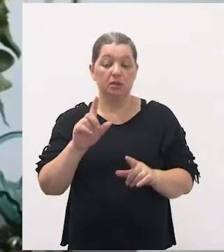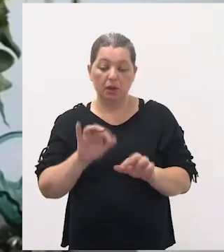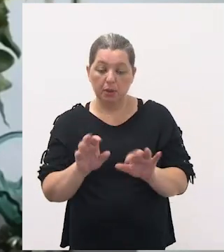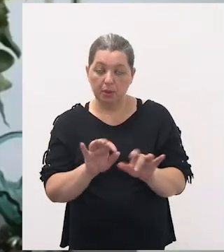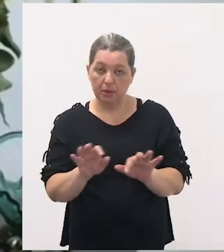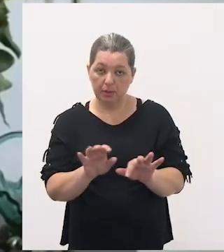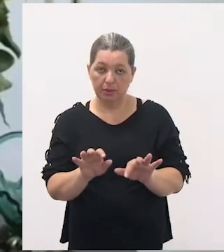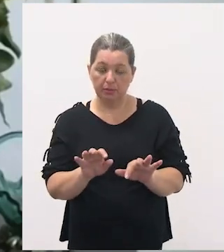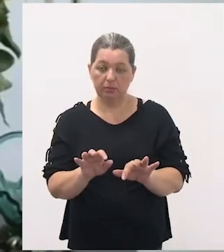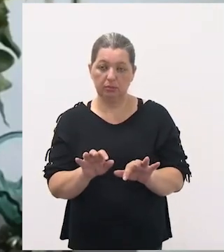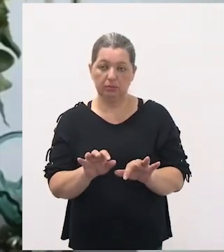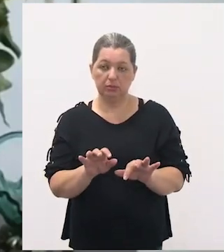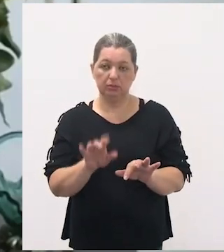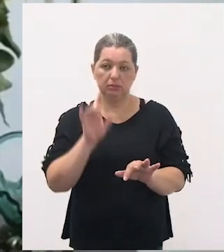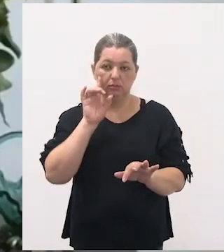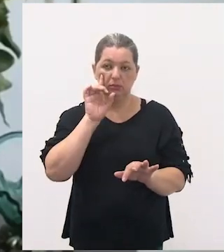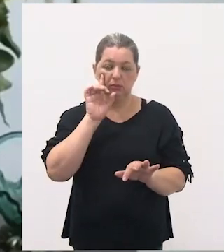lá,